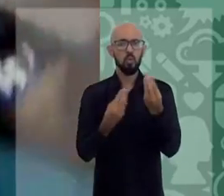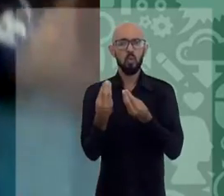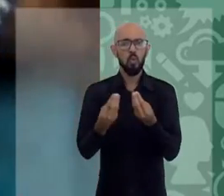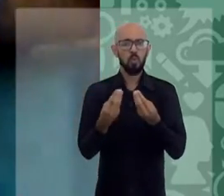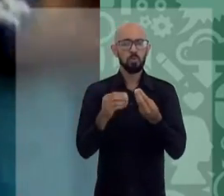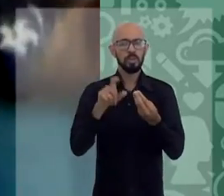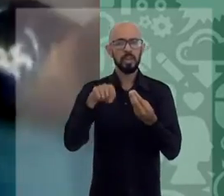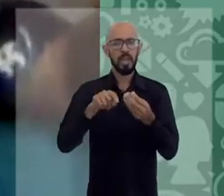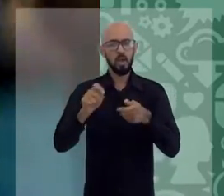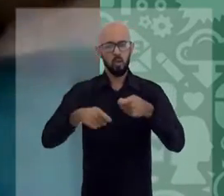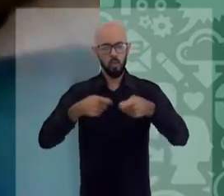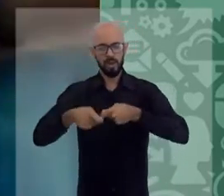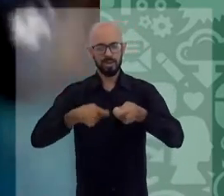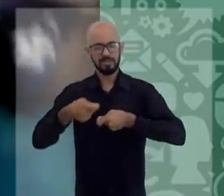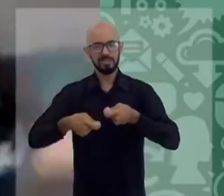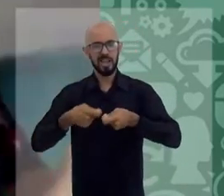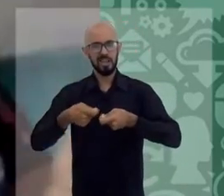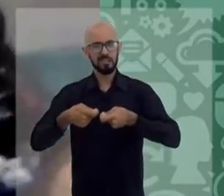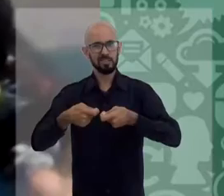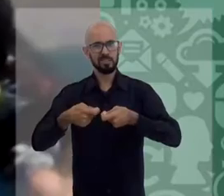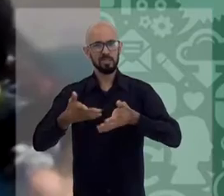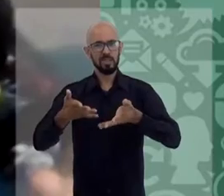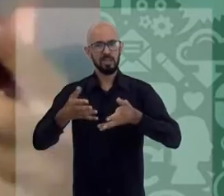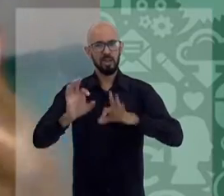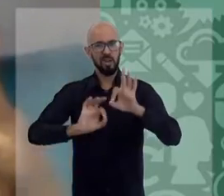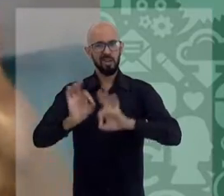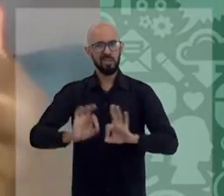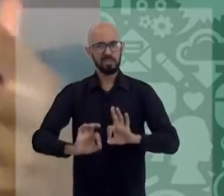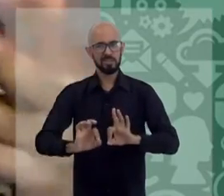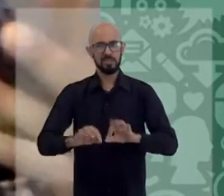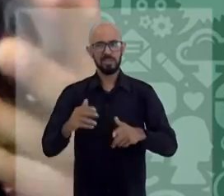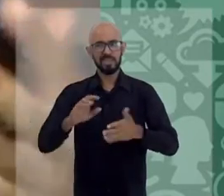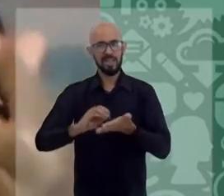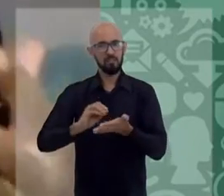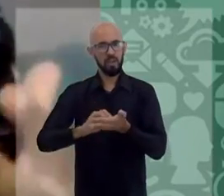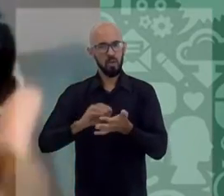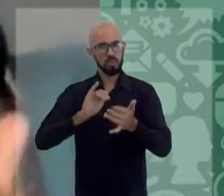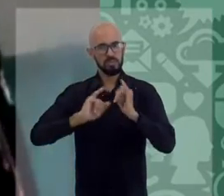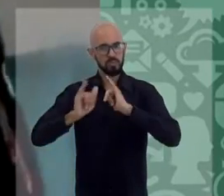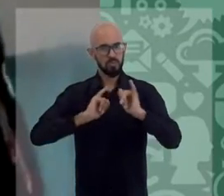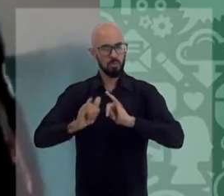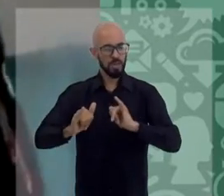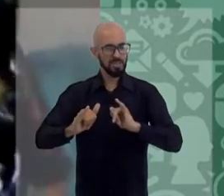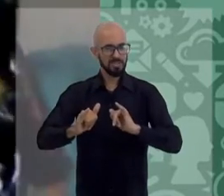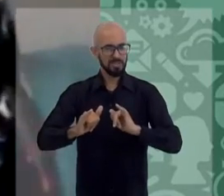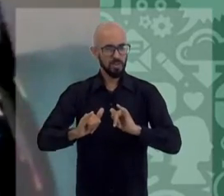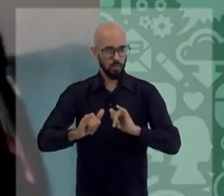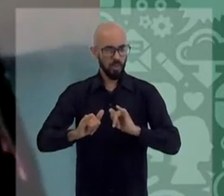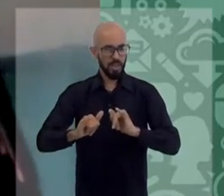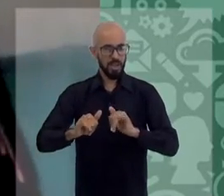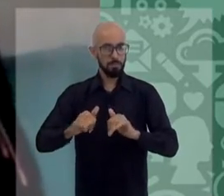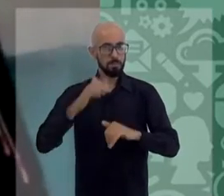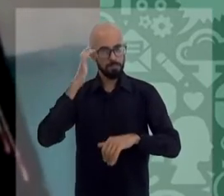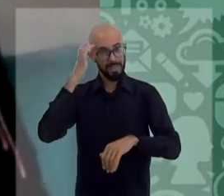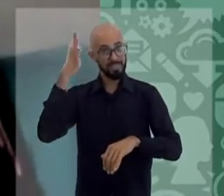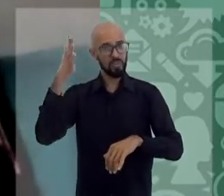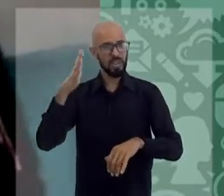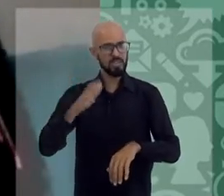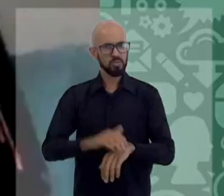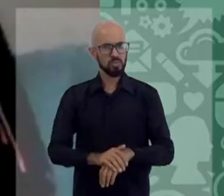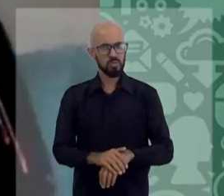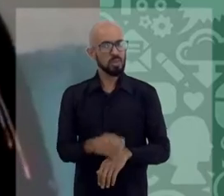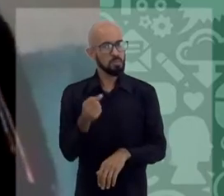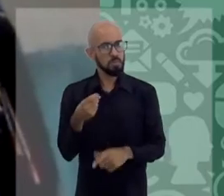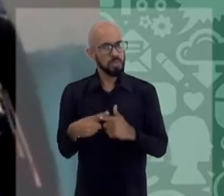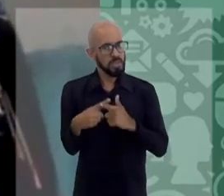funcionamento dessa máquina, né? Dessa organização, e isso causa, e aí a informação, ela funciona muito mais, ela é muito mais efetiva. E como você